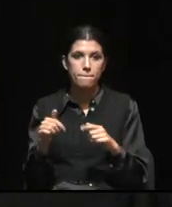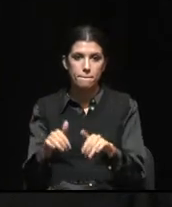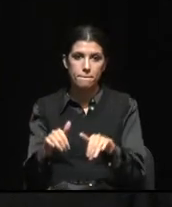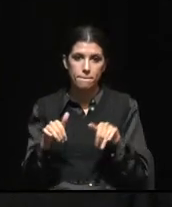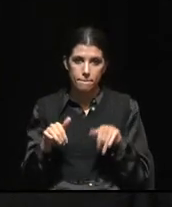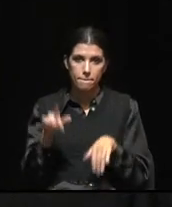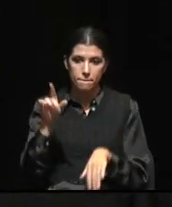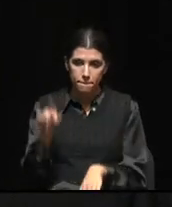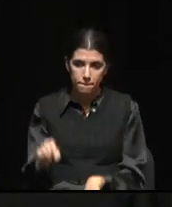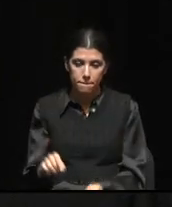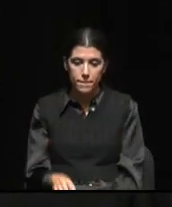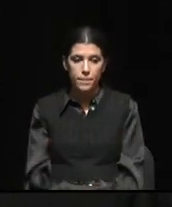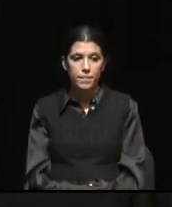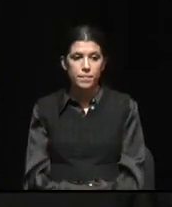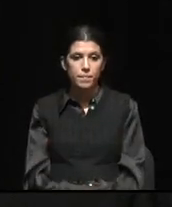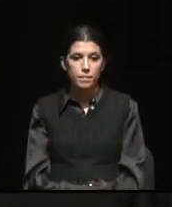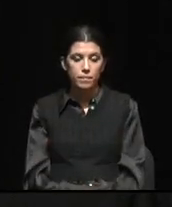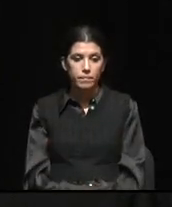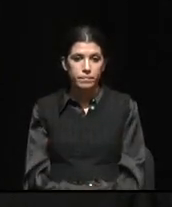também